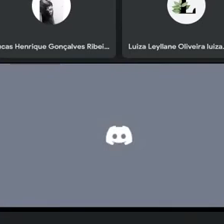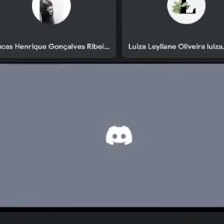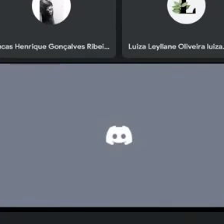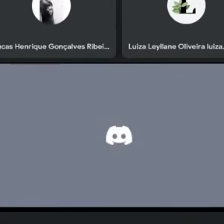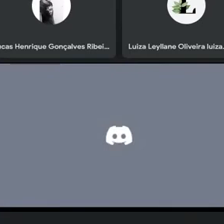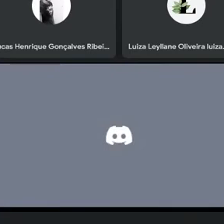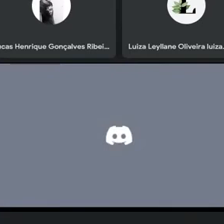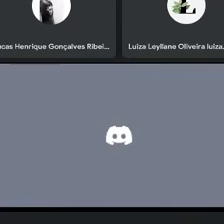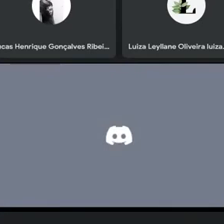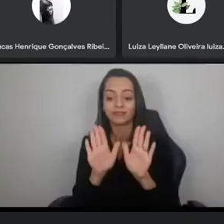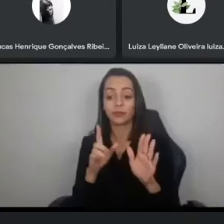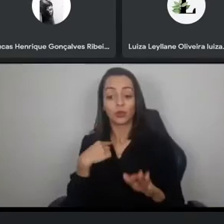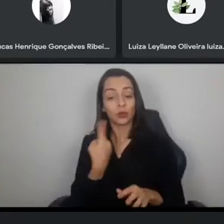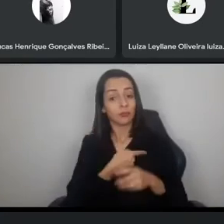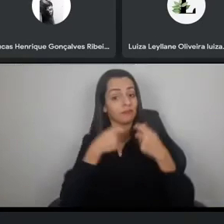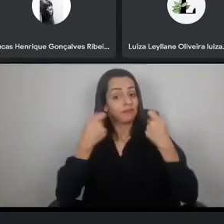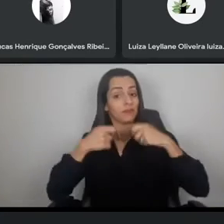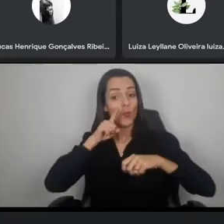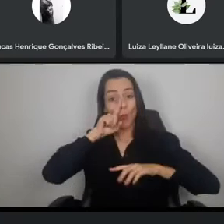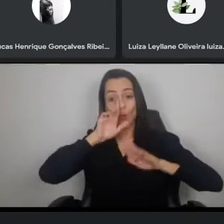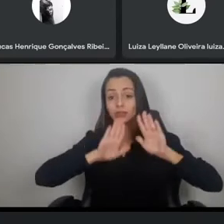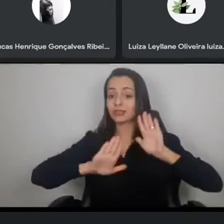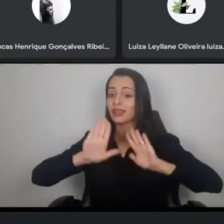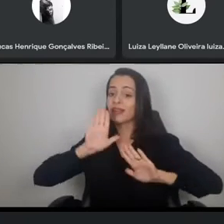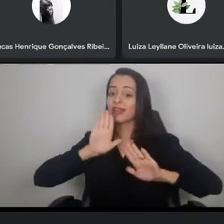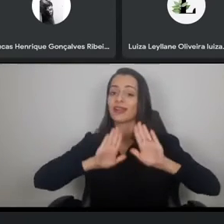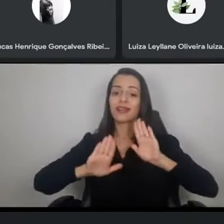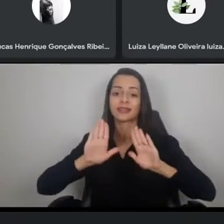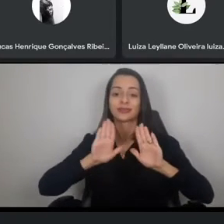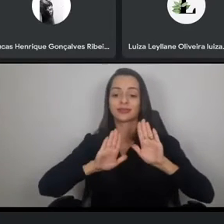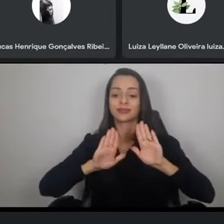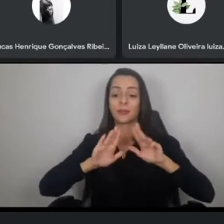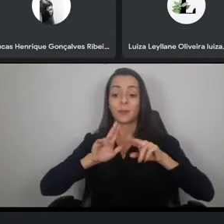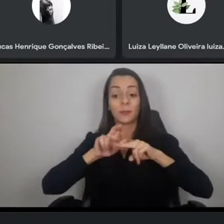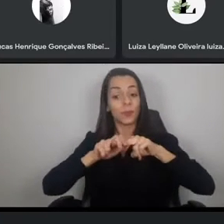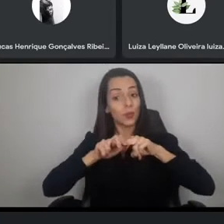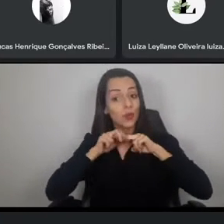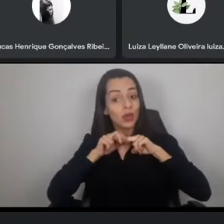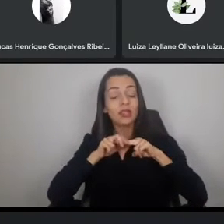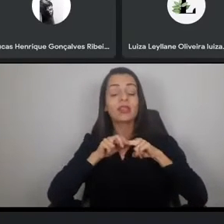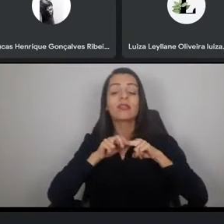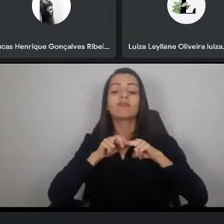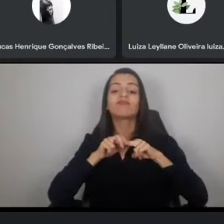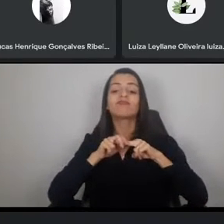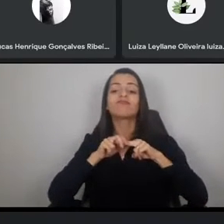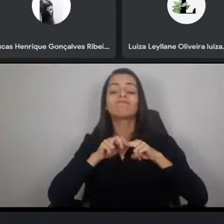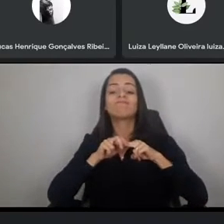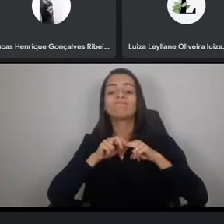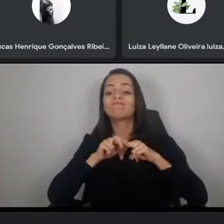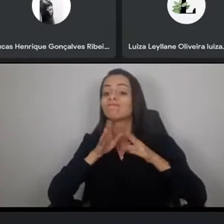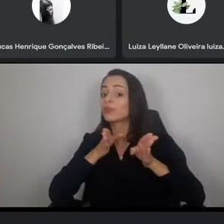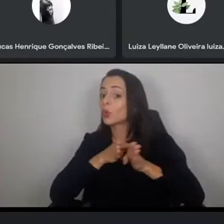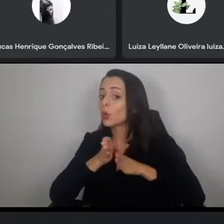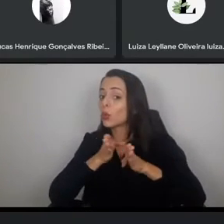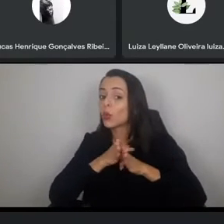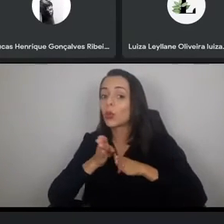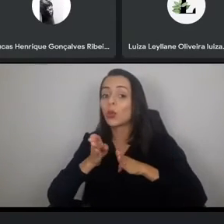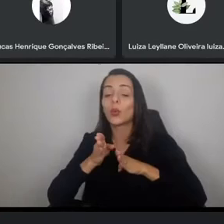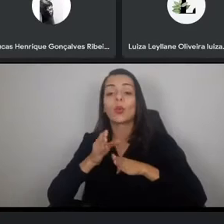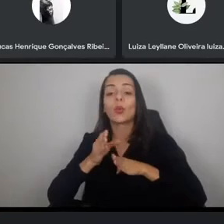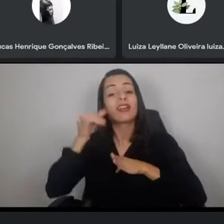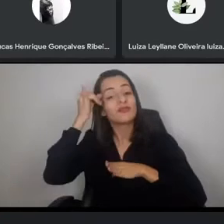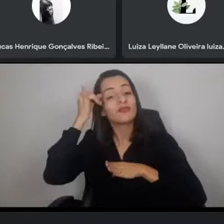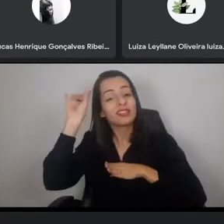tomar cuidado. Por isso que não é recomendado de forma alguma o uso de Benjamin ou T, porque